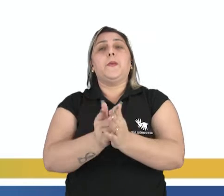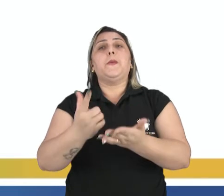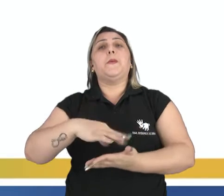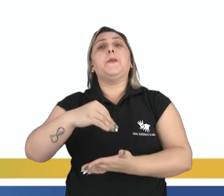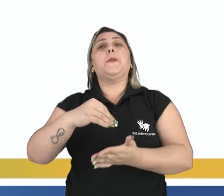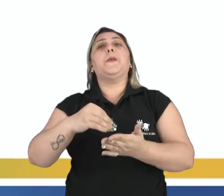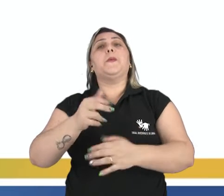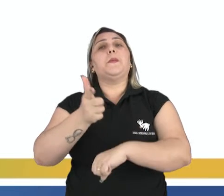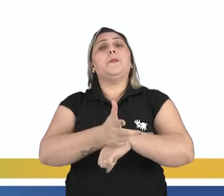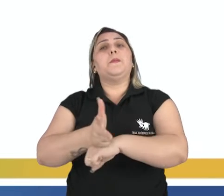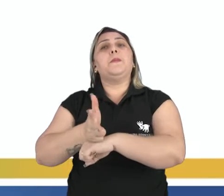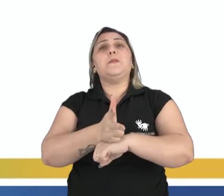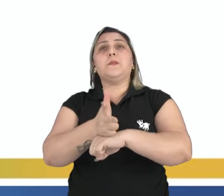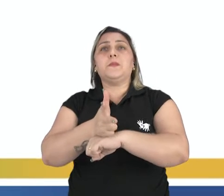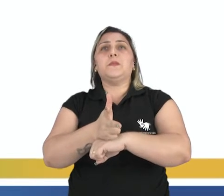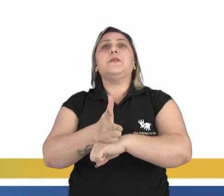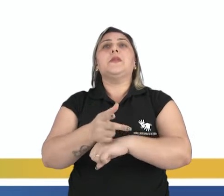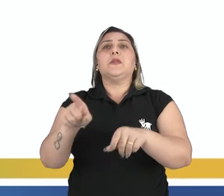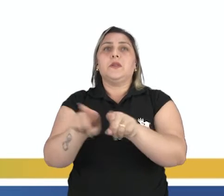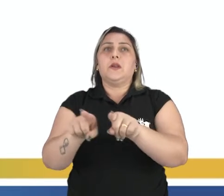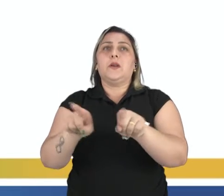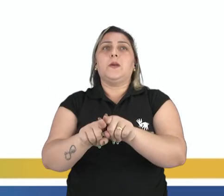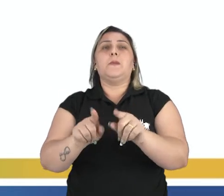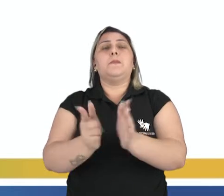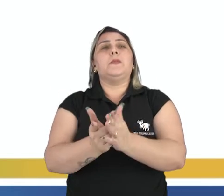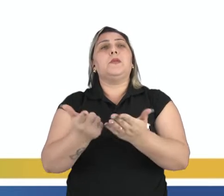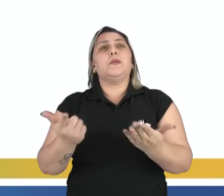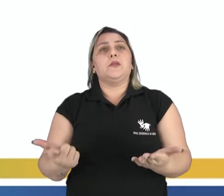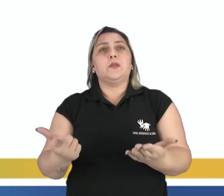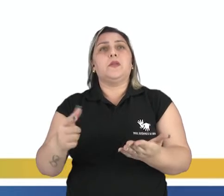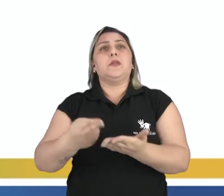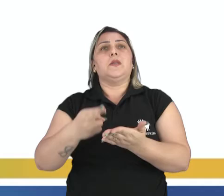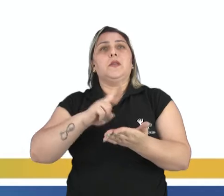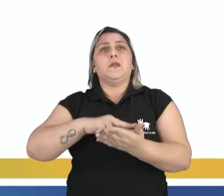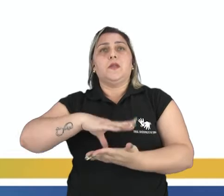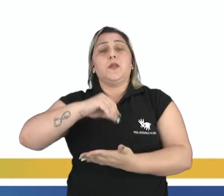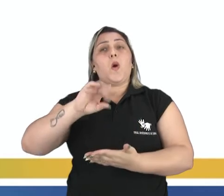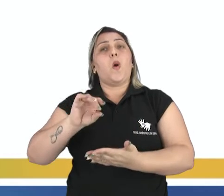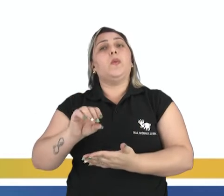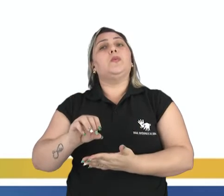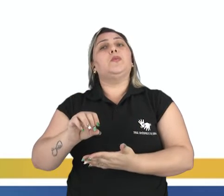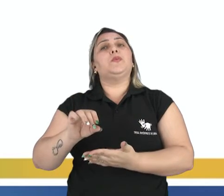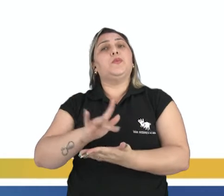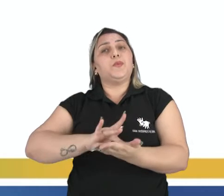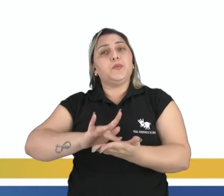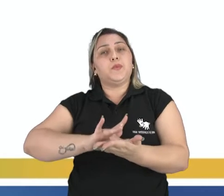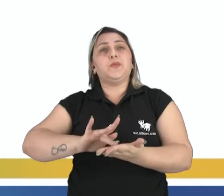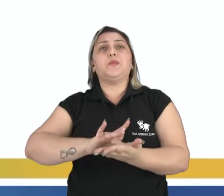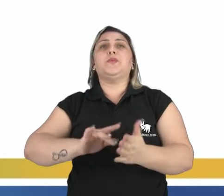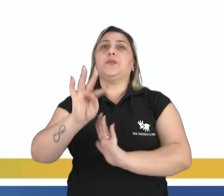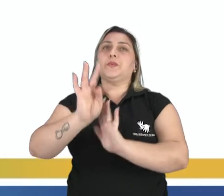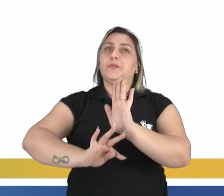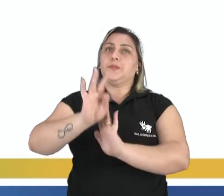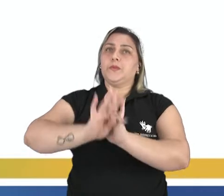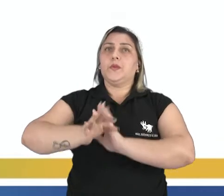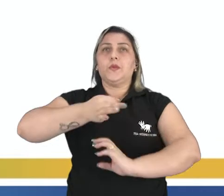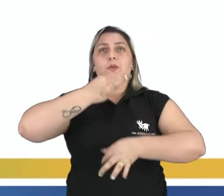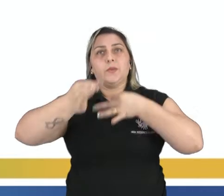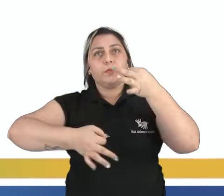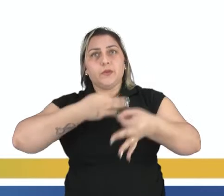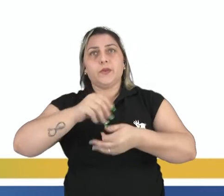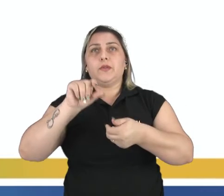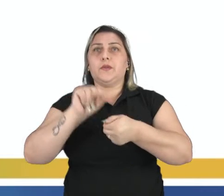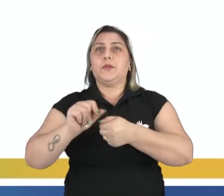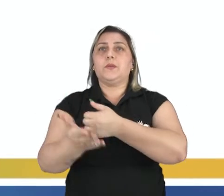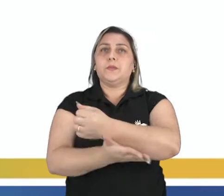midiático, circulando tanto em jornais quanto em revistas impressas ou digitais. Tá? Com um texto opinativo, é